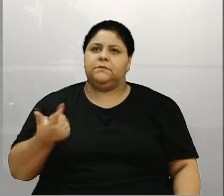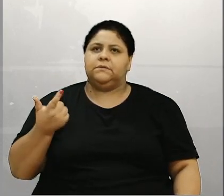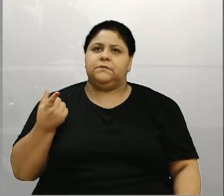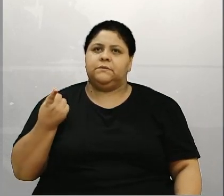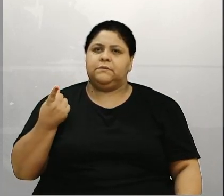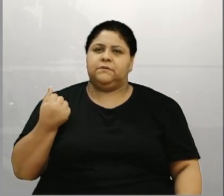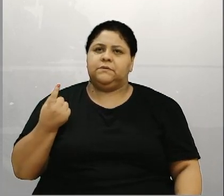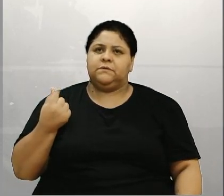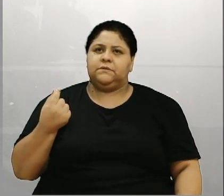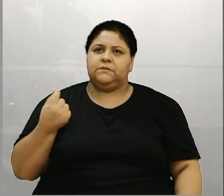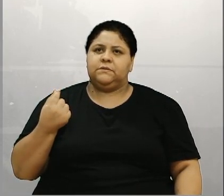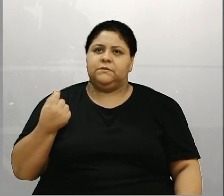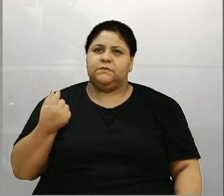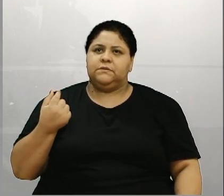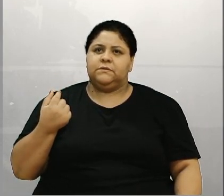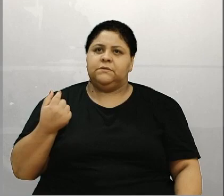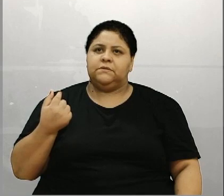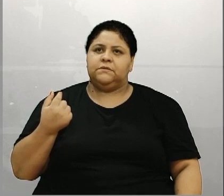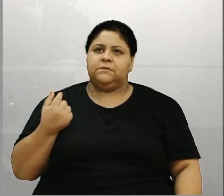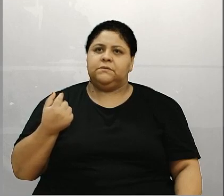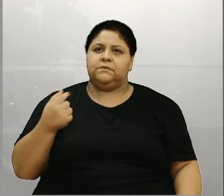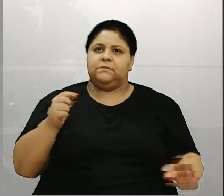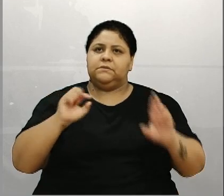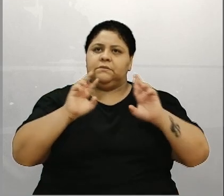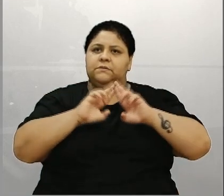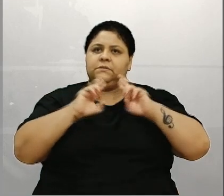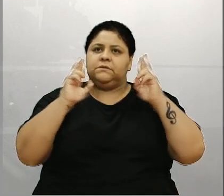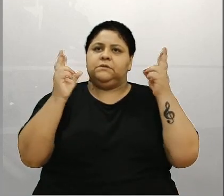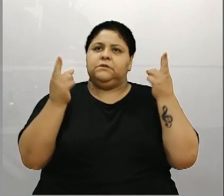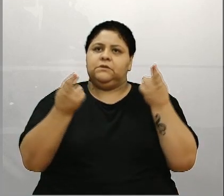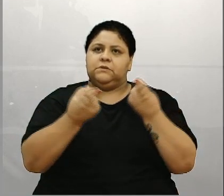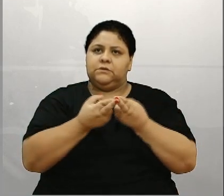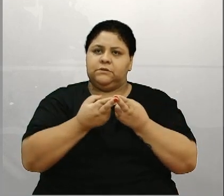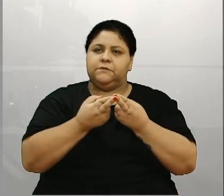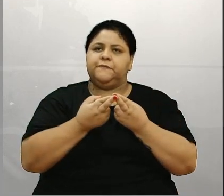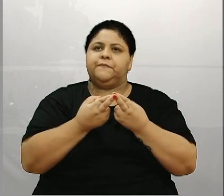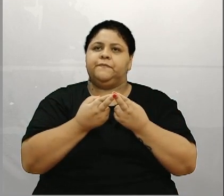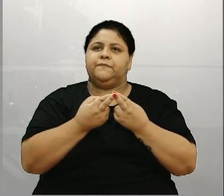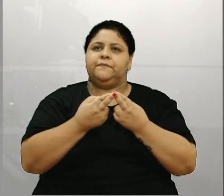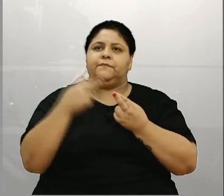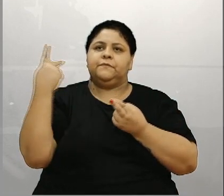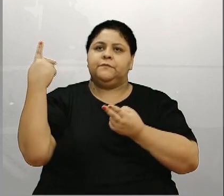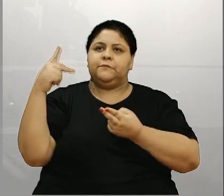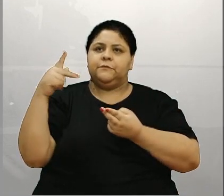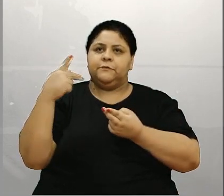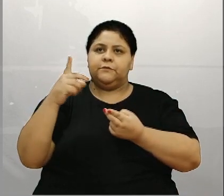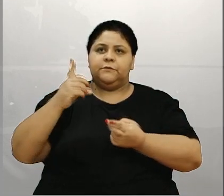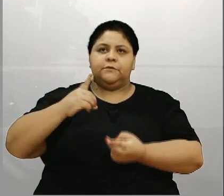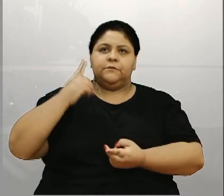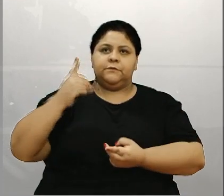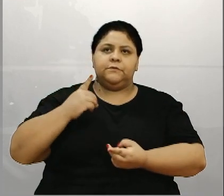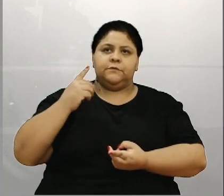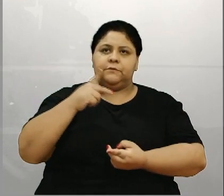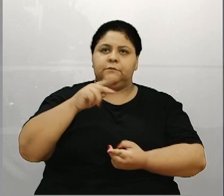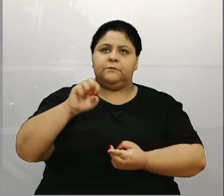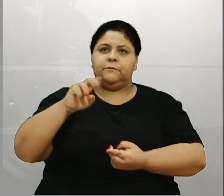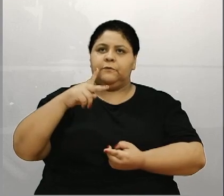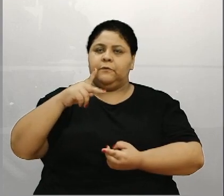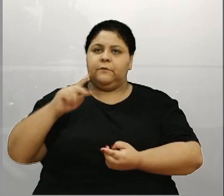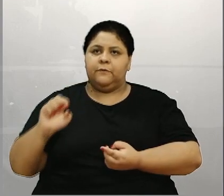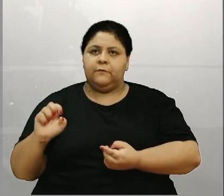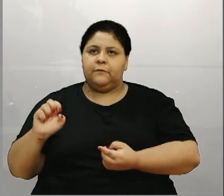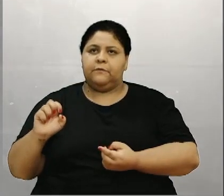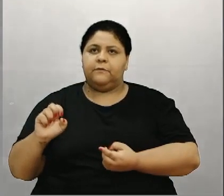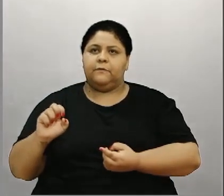Então, nós estivemos lá numa reunião no Hospital Pompeia, o deputado Pepe, o